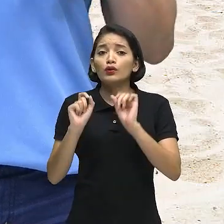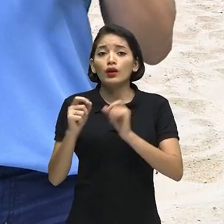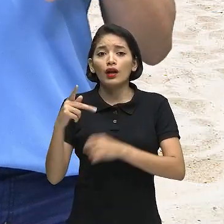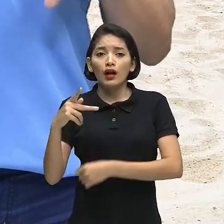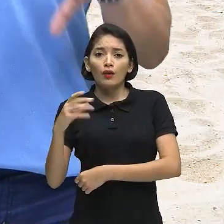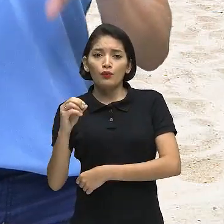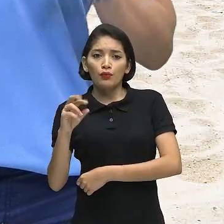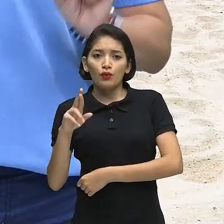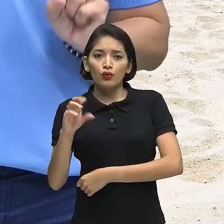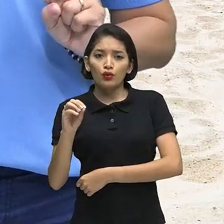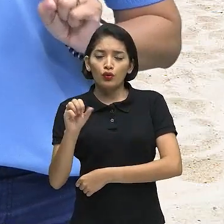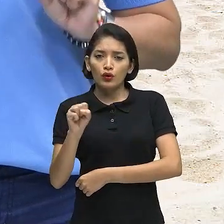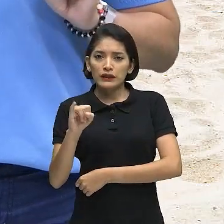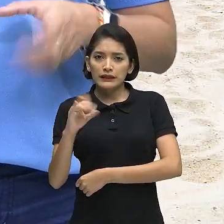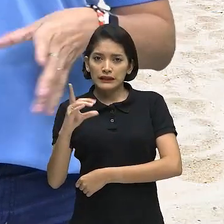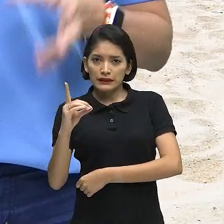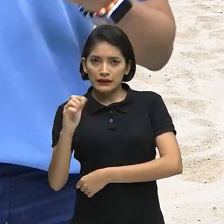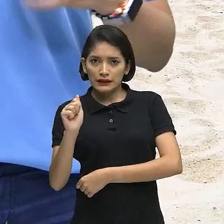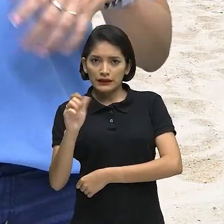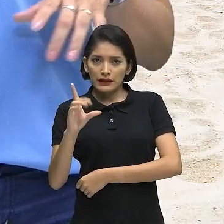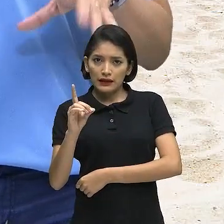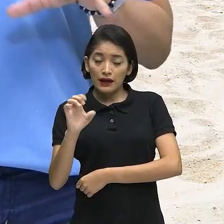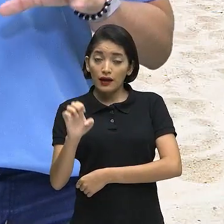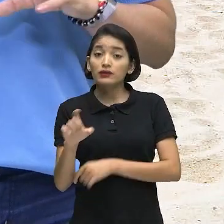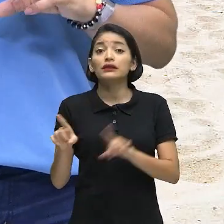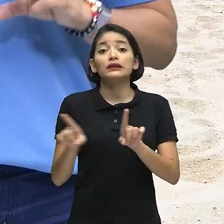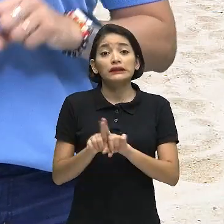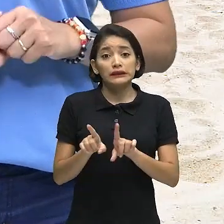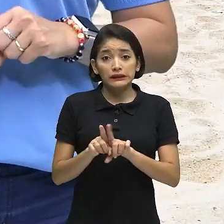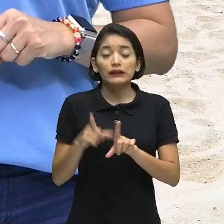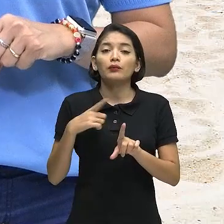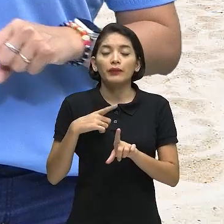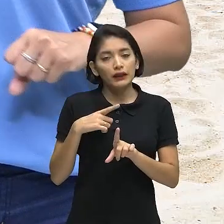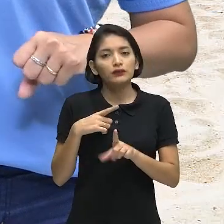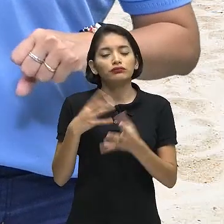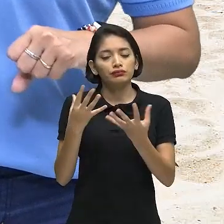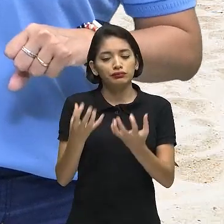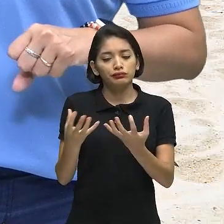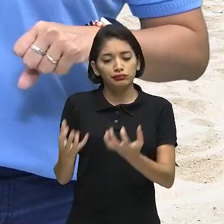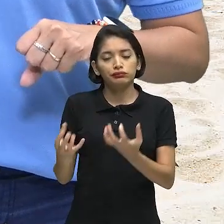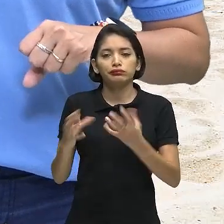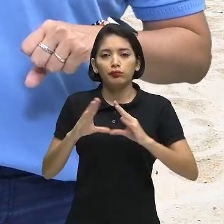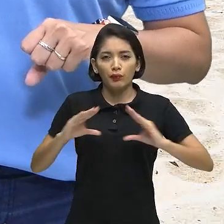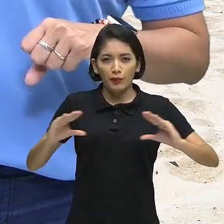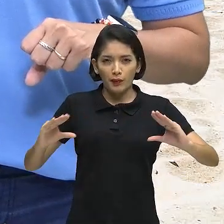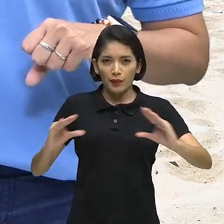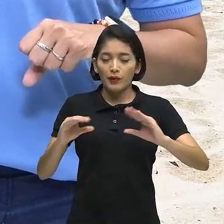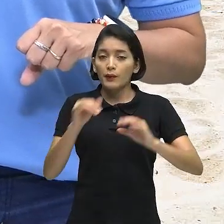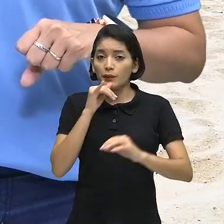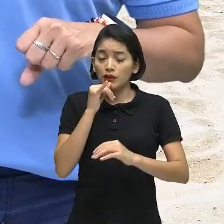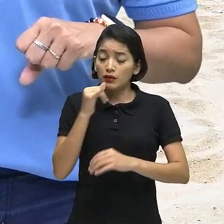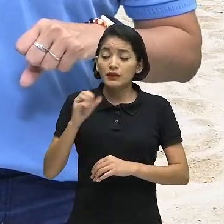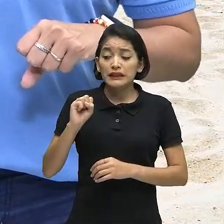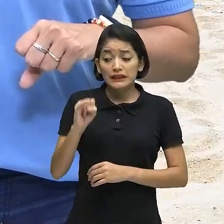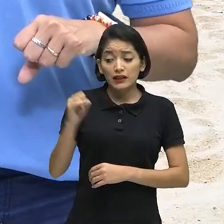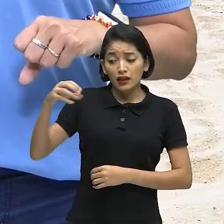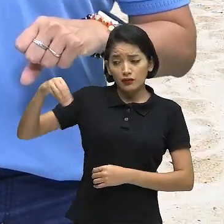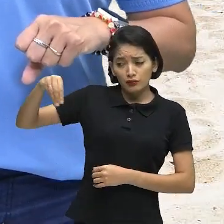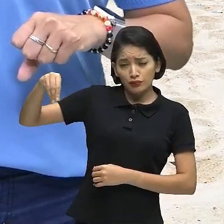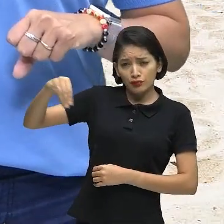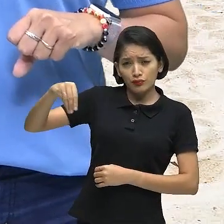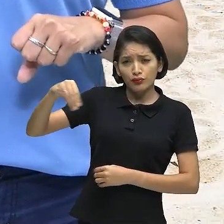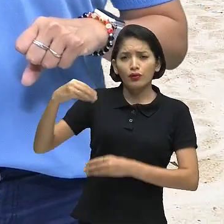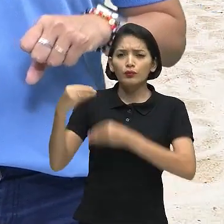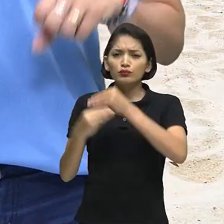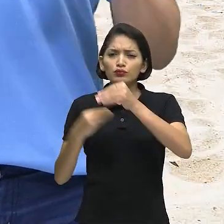como ele tem uma alta porosidade, ele também tem uma alta permeabilidade. Ou seja, se a gente jogar aqui uma água